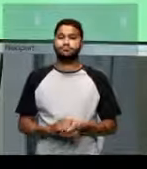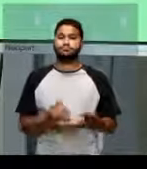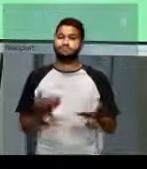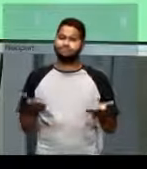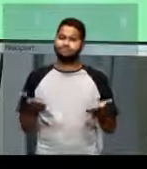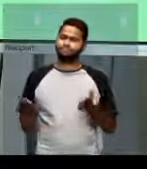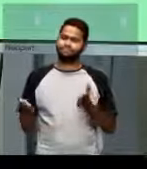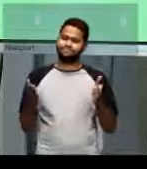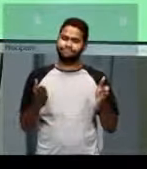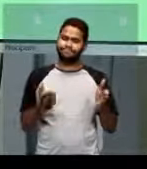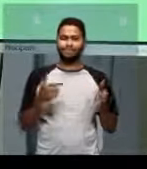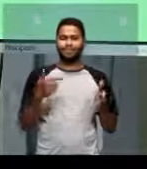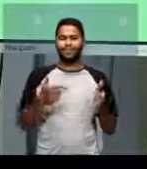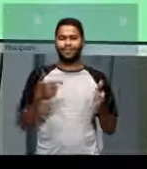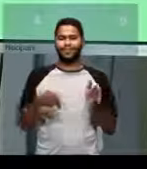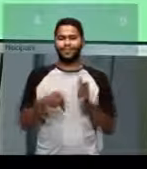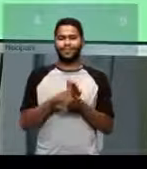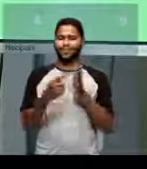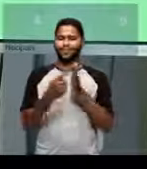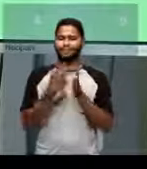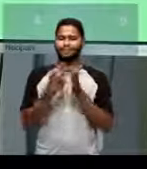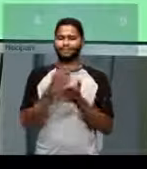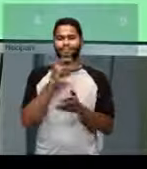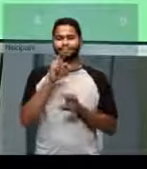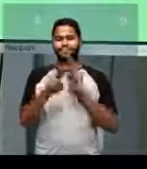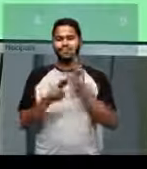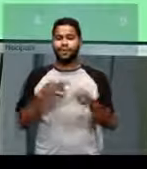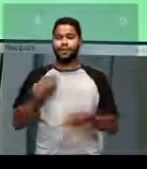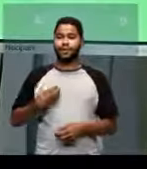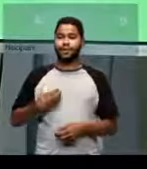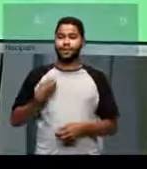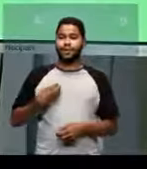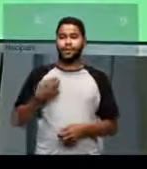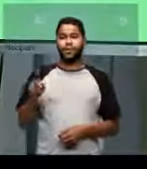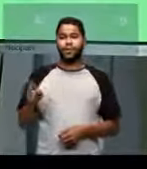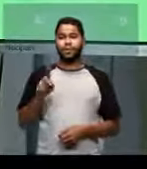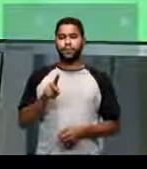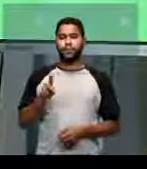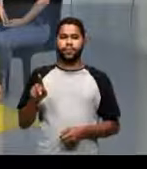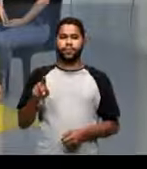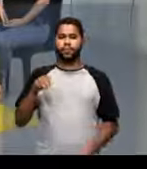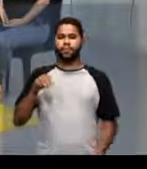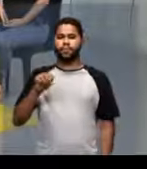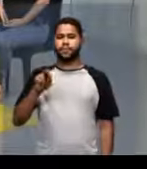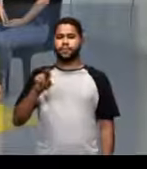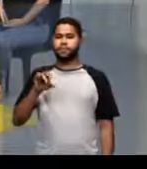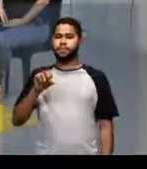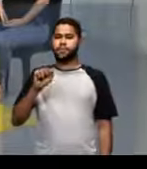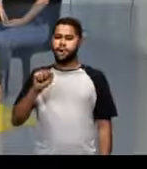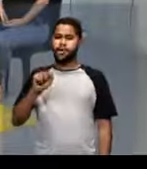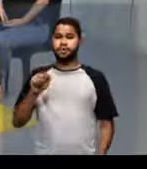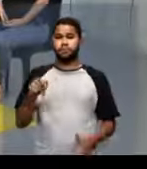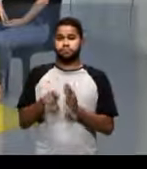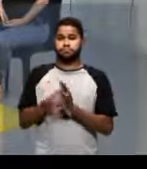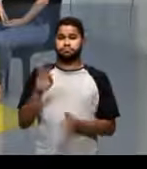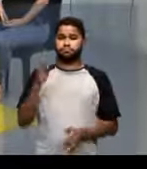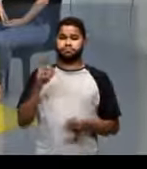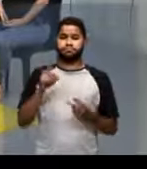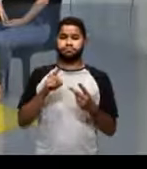Estamos de volta ao nosso Tira Dúvidas, que conta agora com a participação da professora Marisa Araújo, de Biologia,